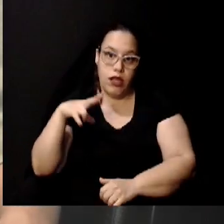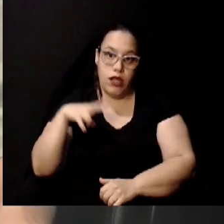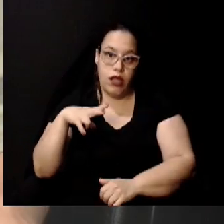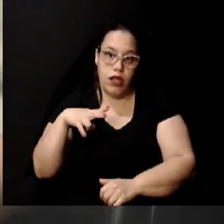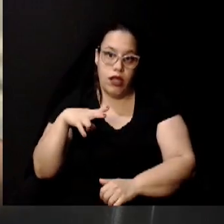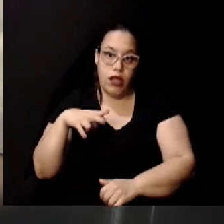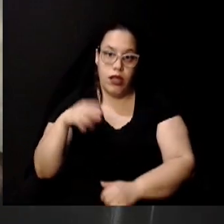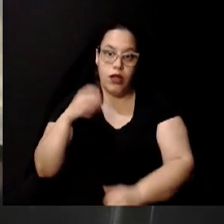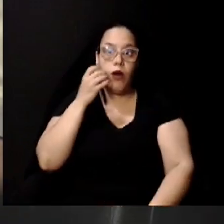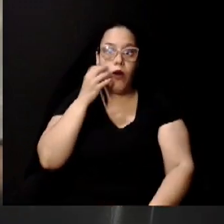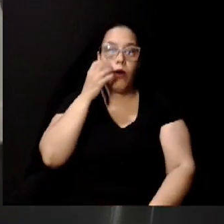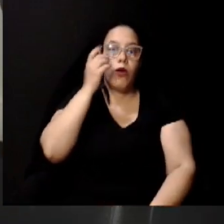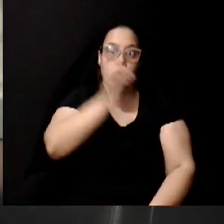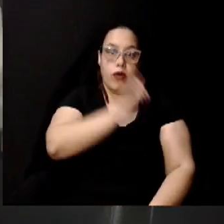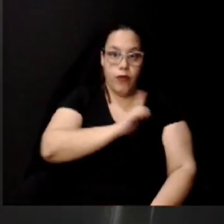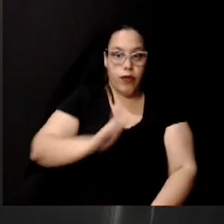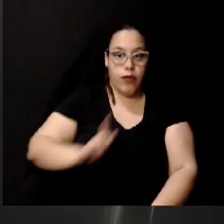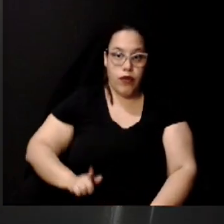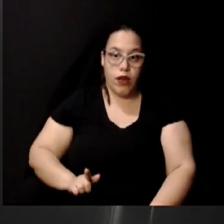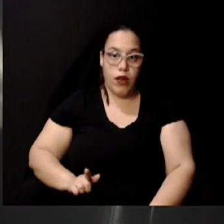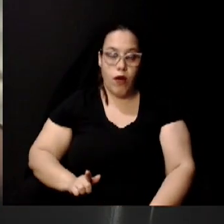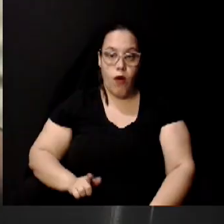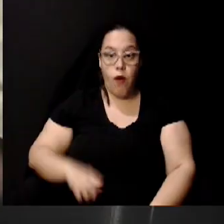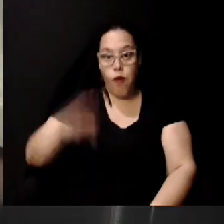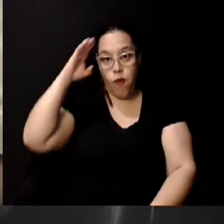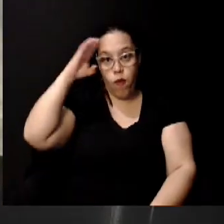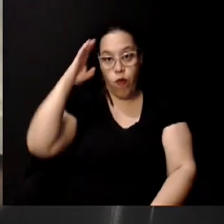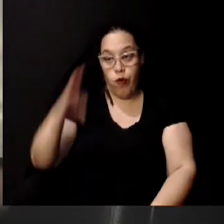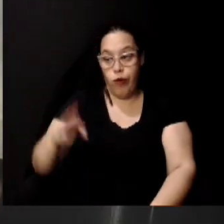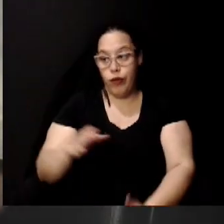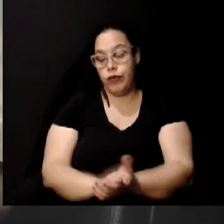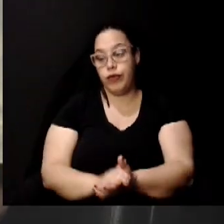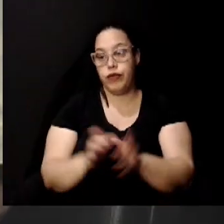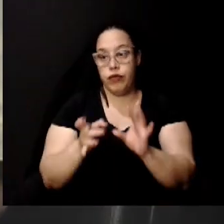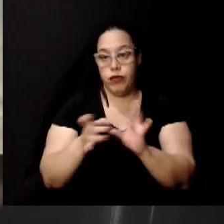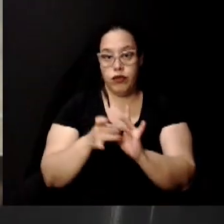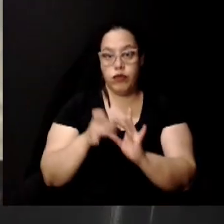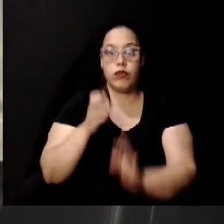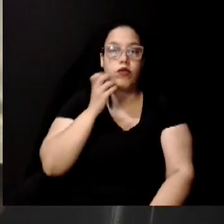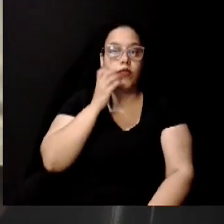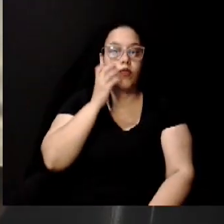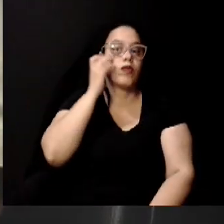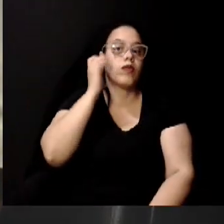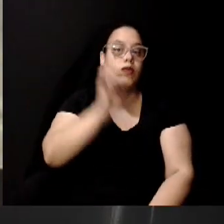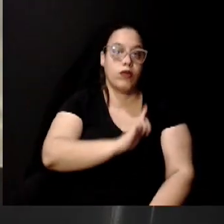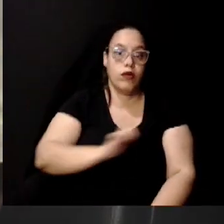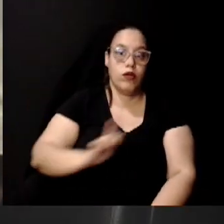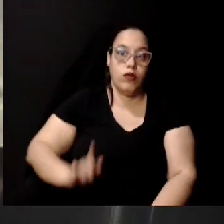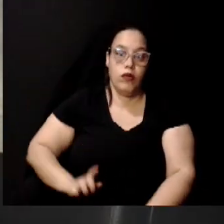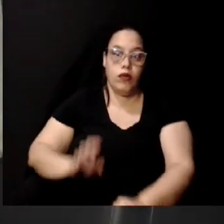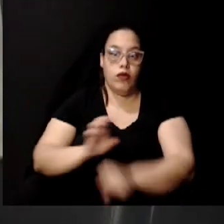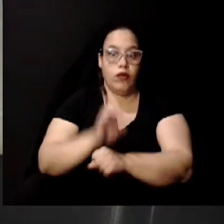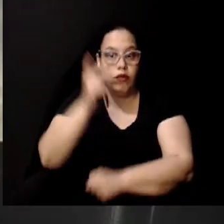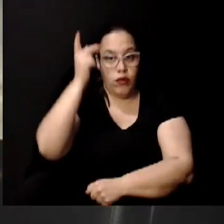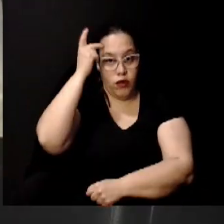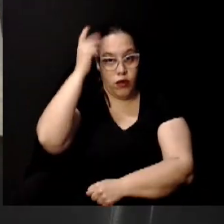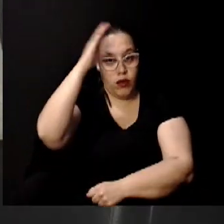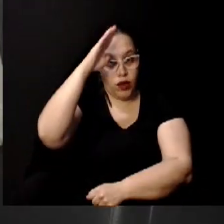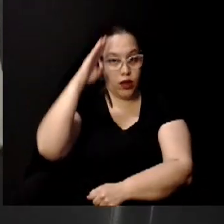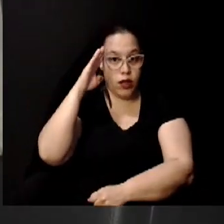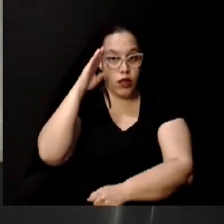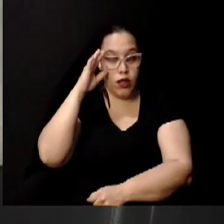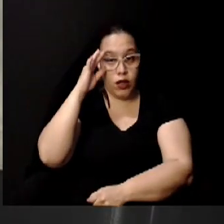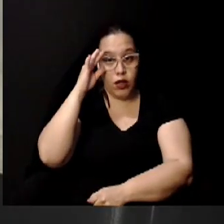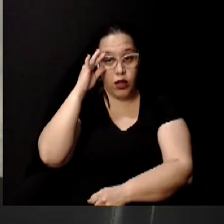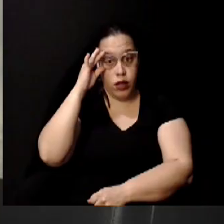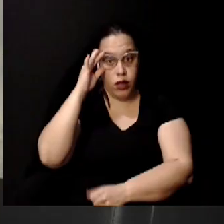porque o Dário ele é um dos principais aliados do Tarcísio no estado de São Paulo. O Tarcísio, que é um bolsonarista, que fez